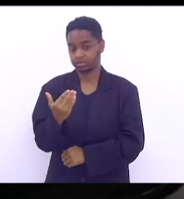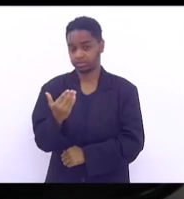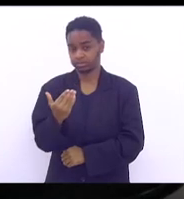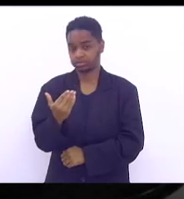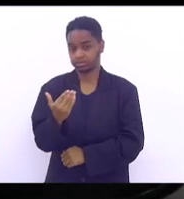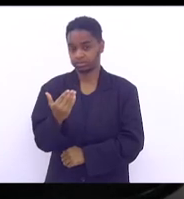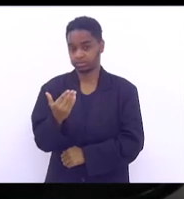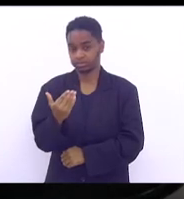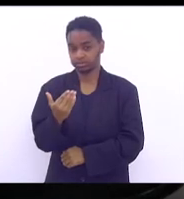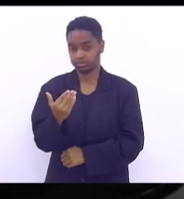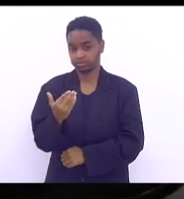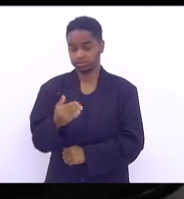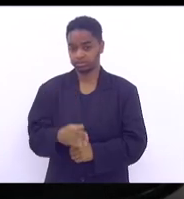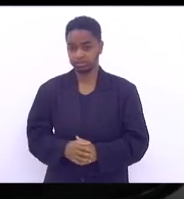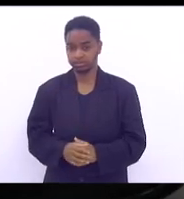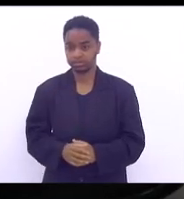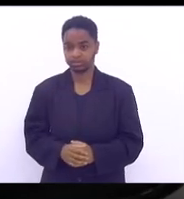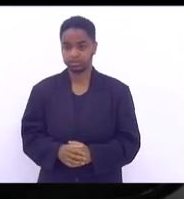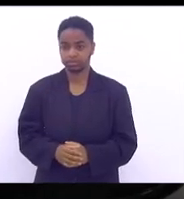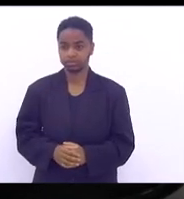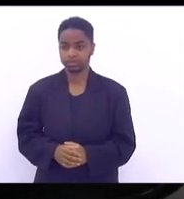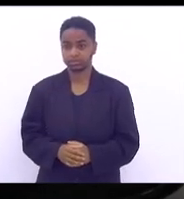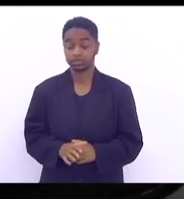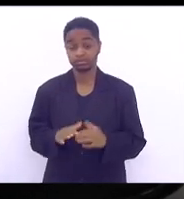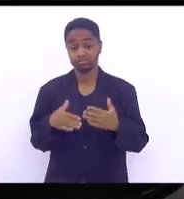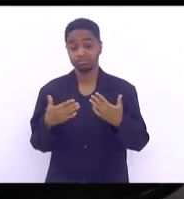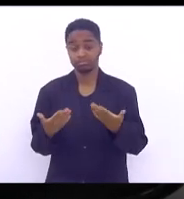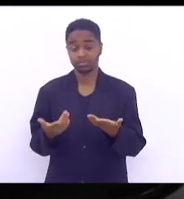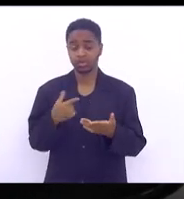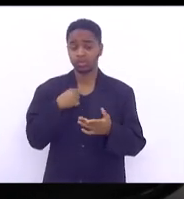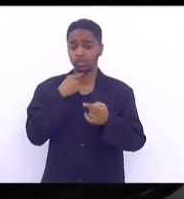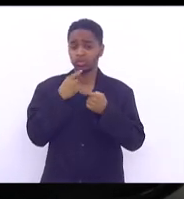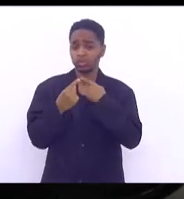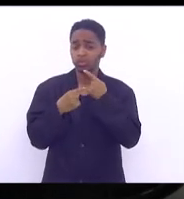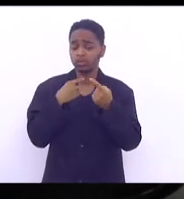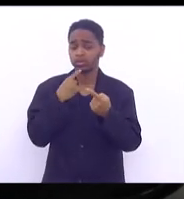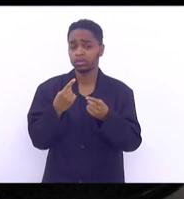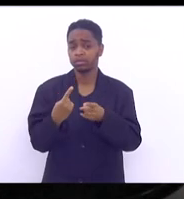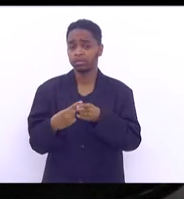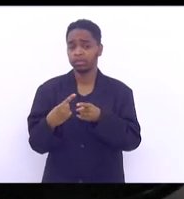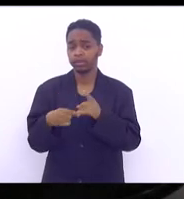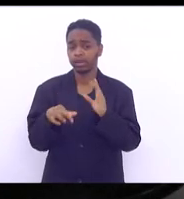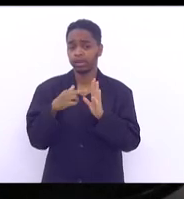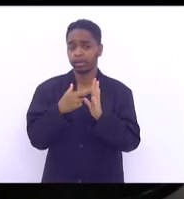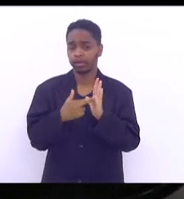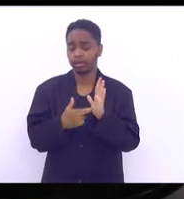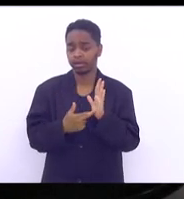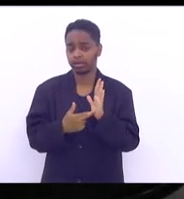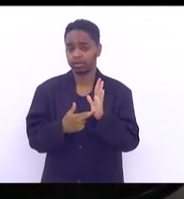que sejam requeridas. Então, eu, me despertou uma dúvida, porque a, o regramento